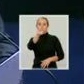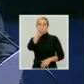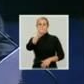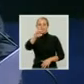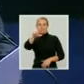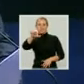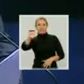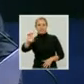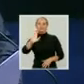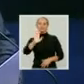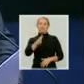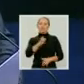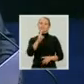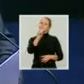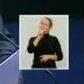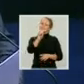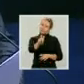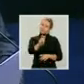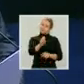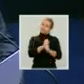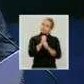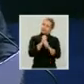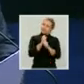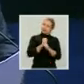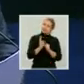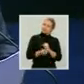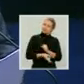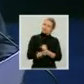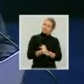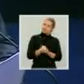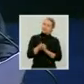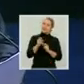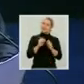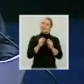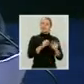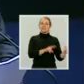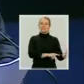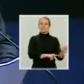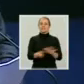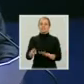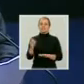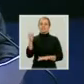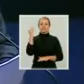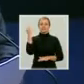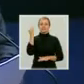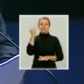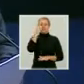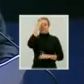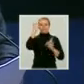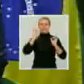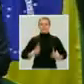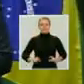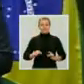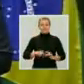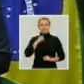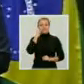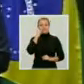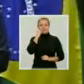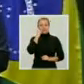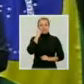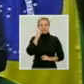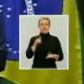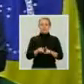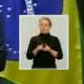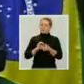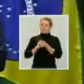semana, cinco anos seguidos, em que a semana é realizada aqui no Senado Federal. Quero